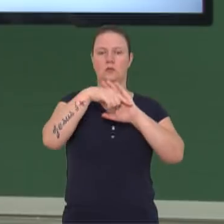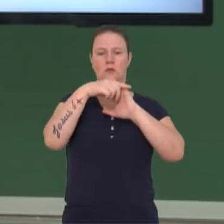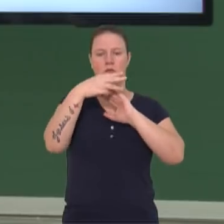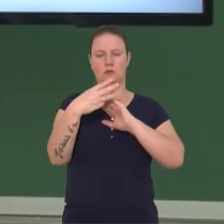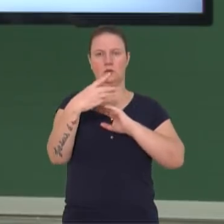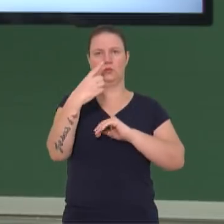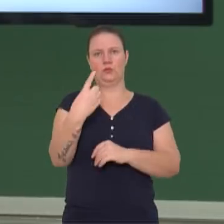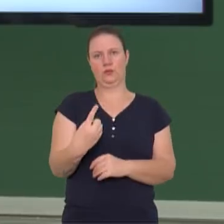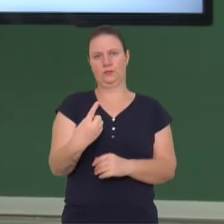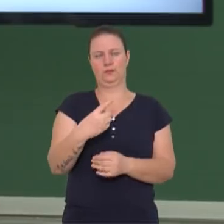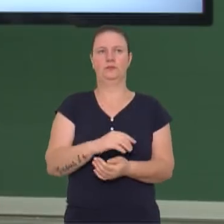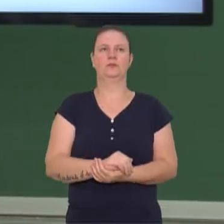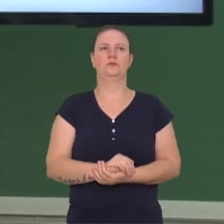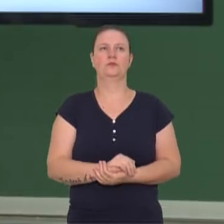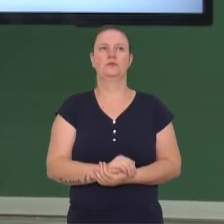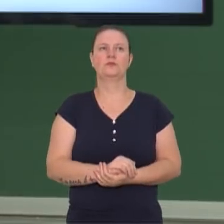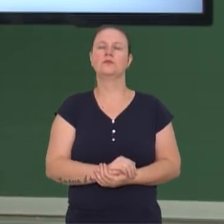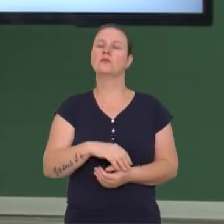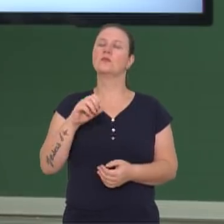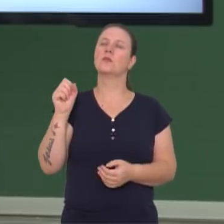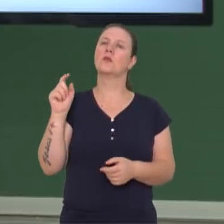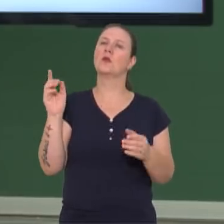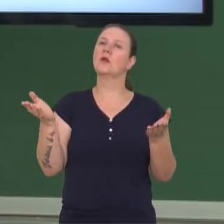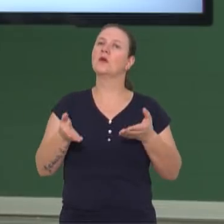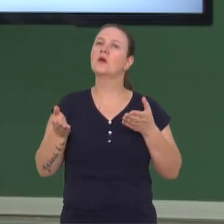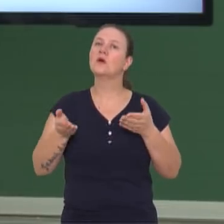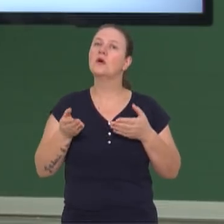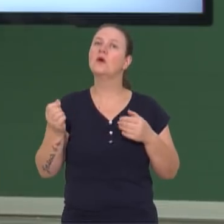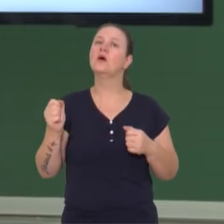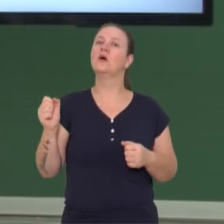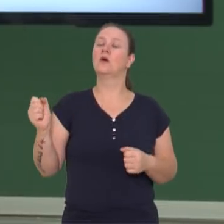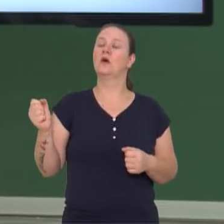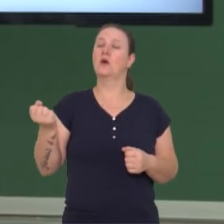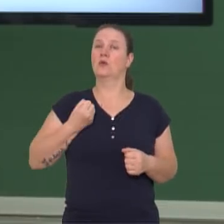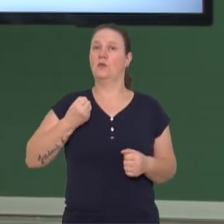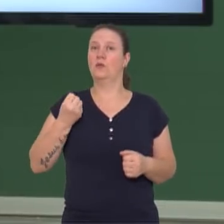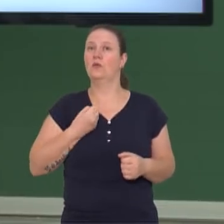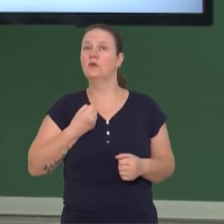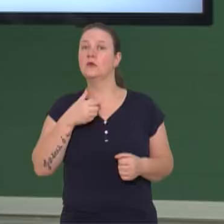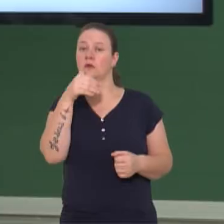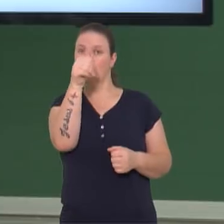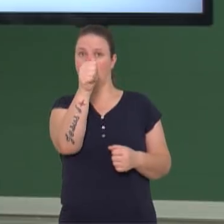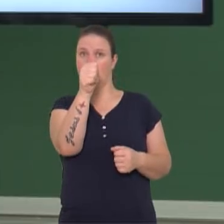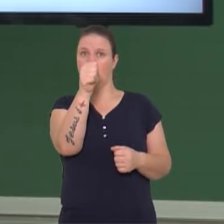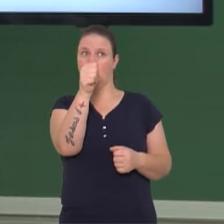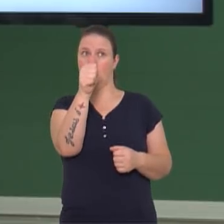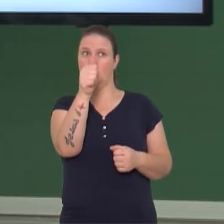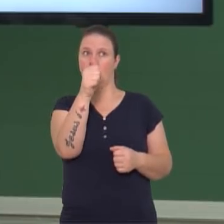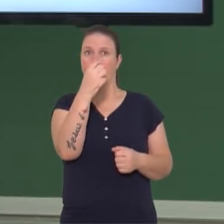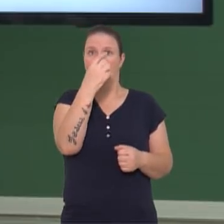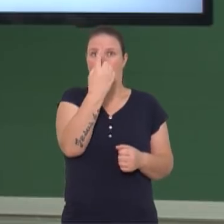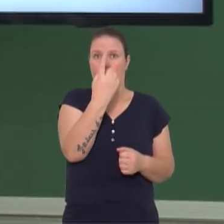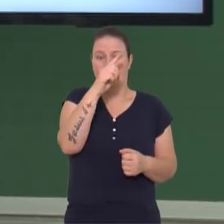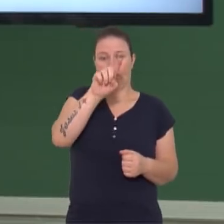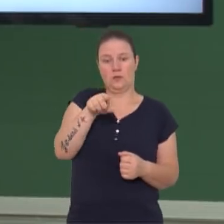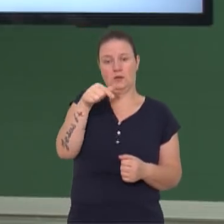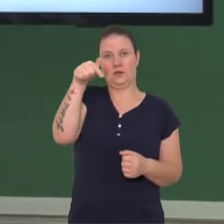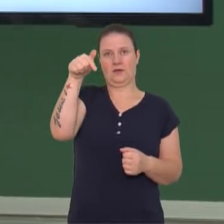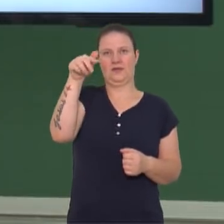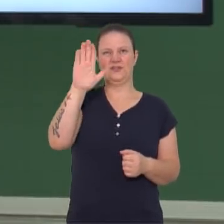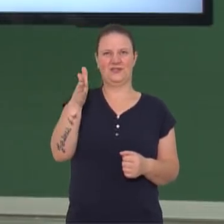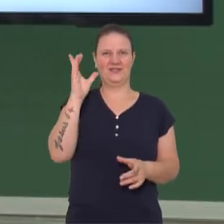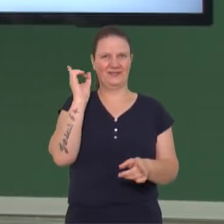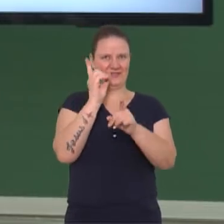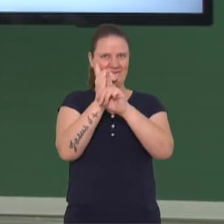1. Então, quer dizer que o valor da letra A, 1,7. 1 inteiro e 7 décimos. Tudo